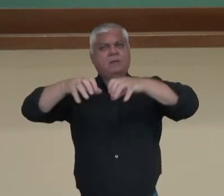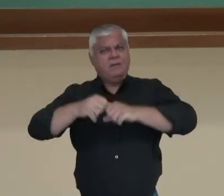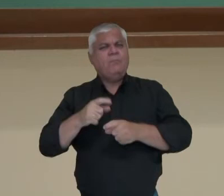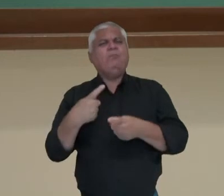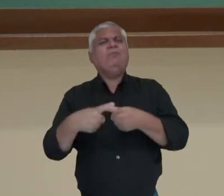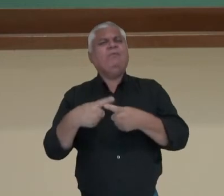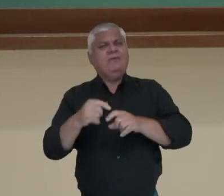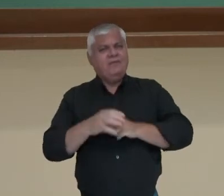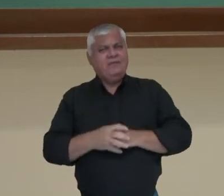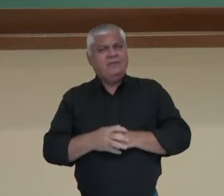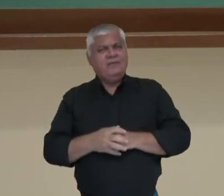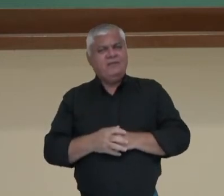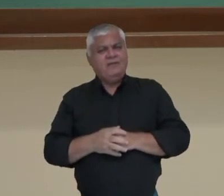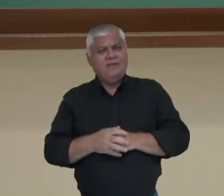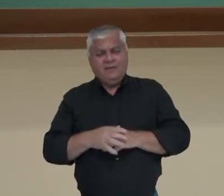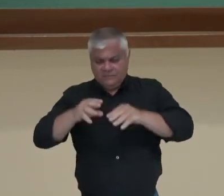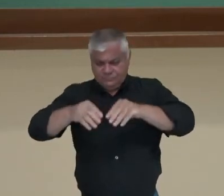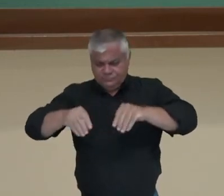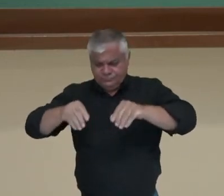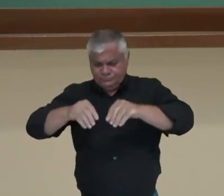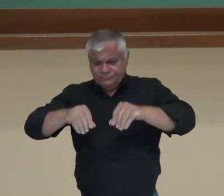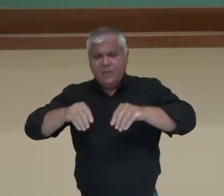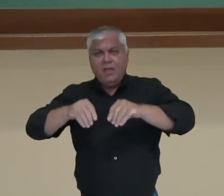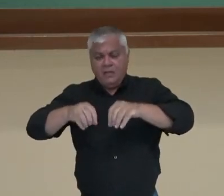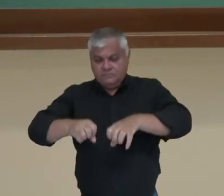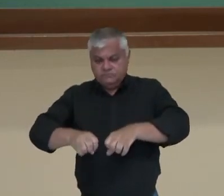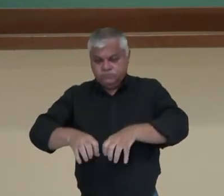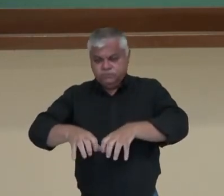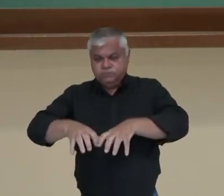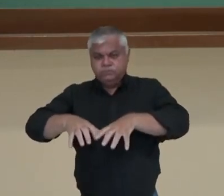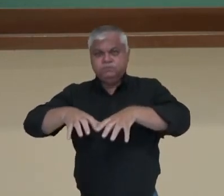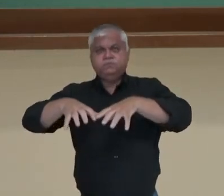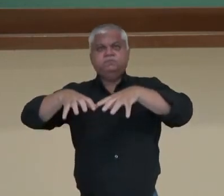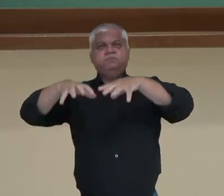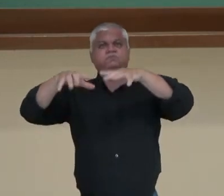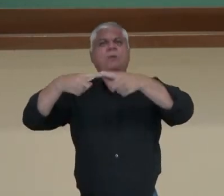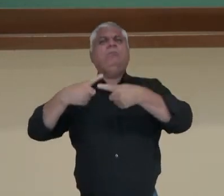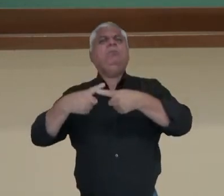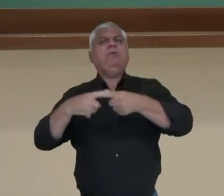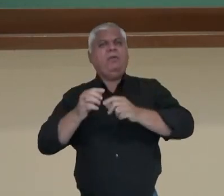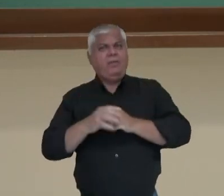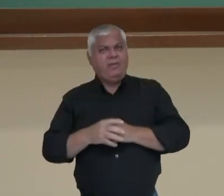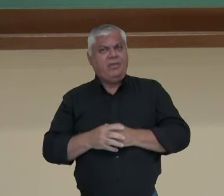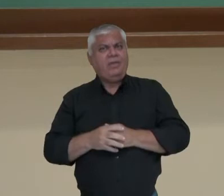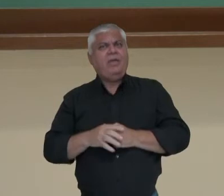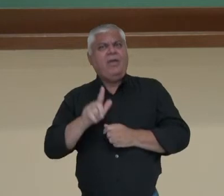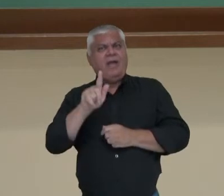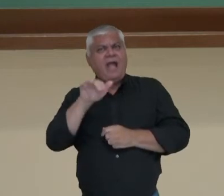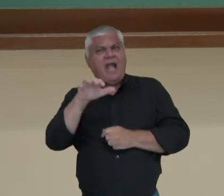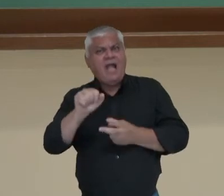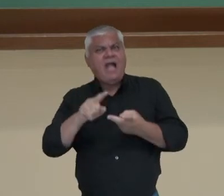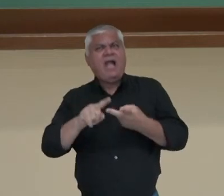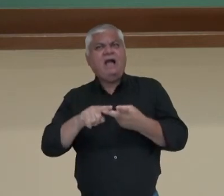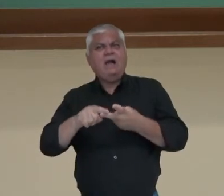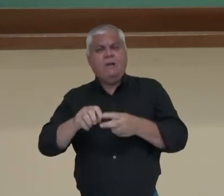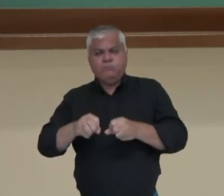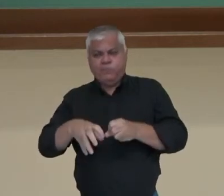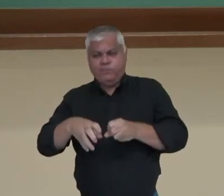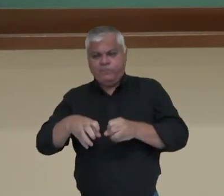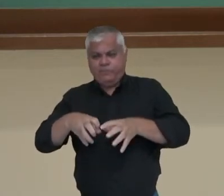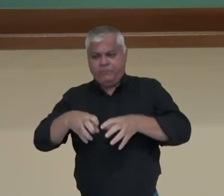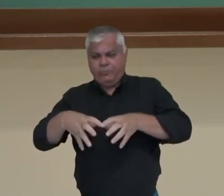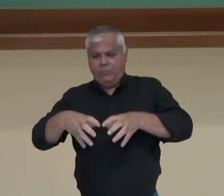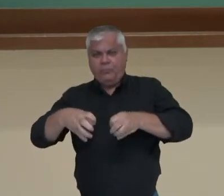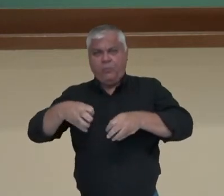né, por que o fermento faz essa massa crescer, né? Ele vai liberar ali o gás carbônico durante a fermentação, tá? Se